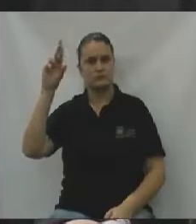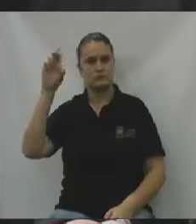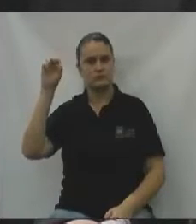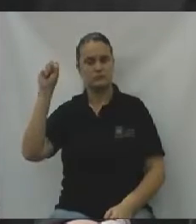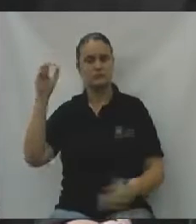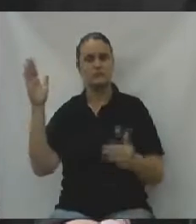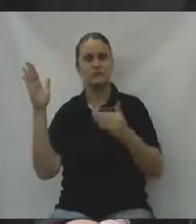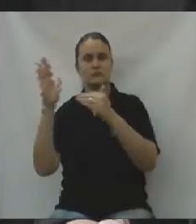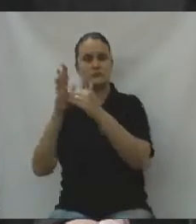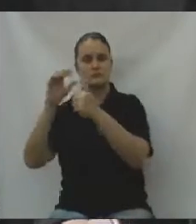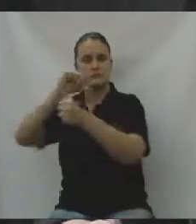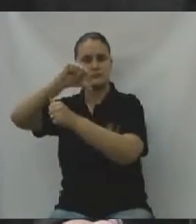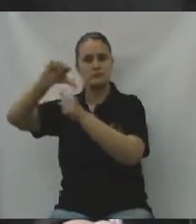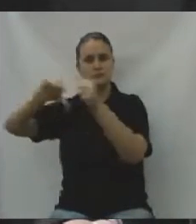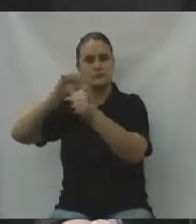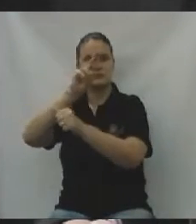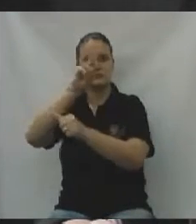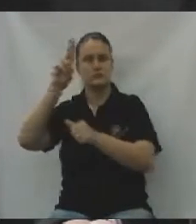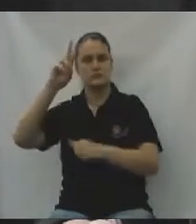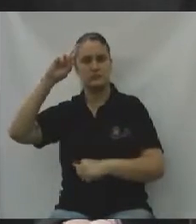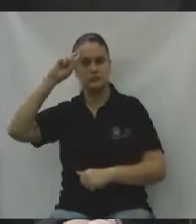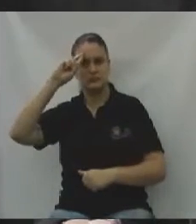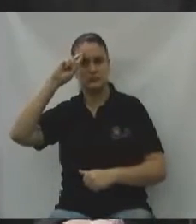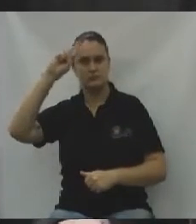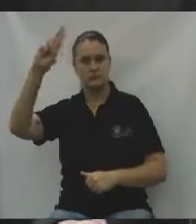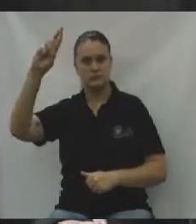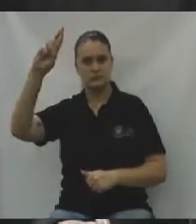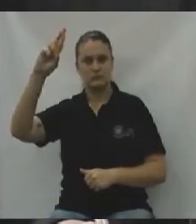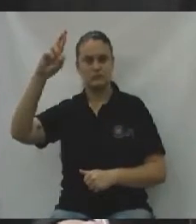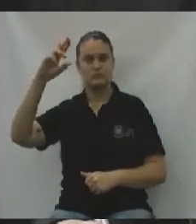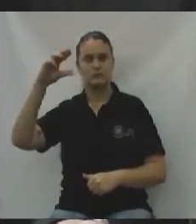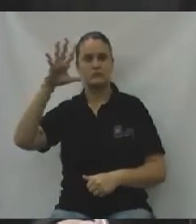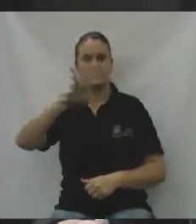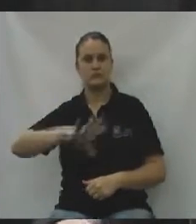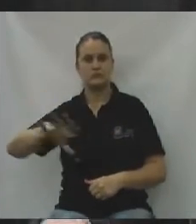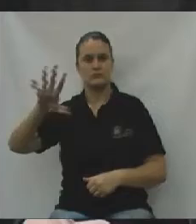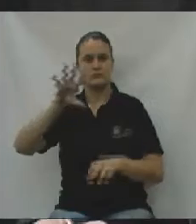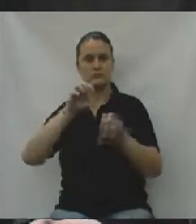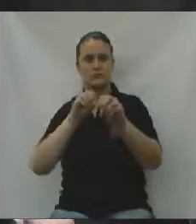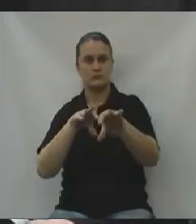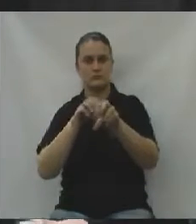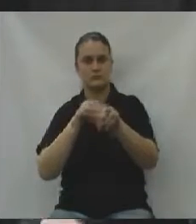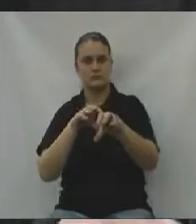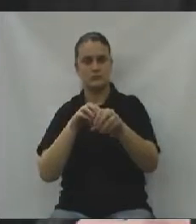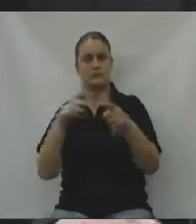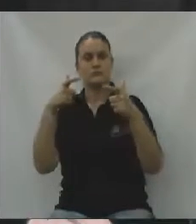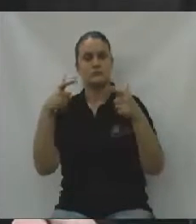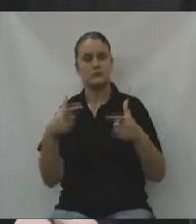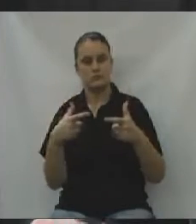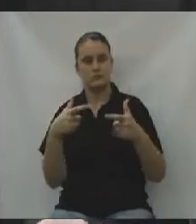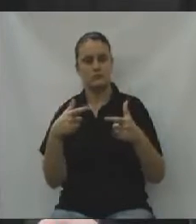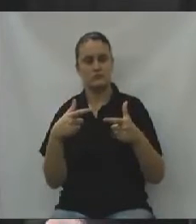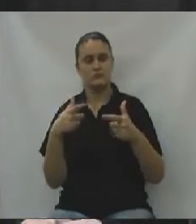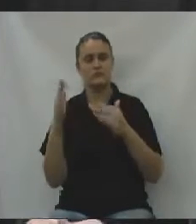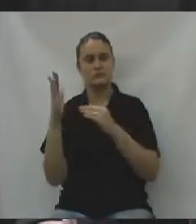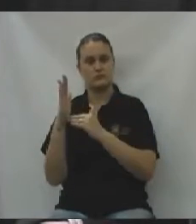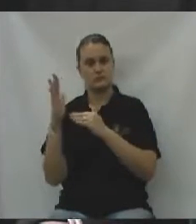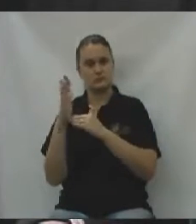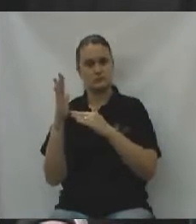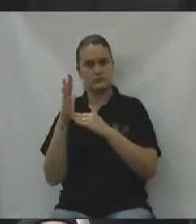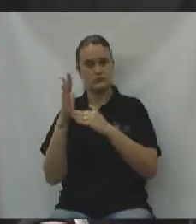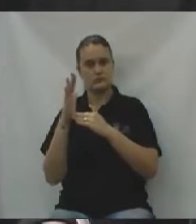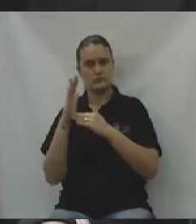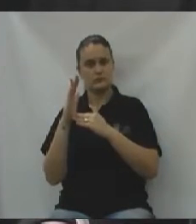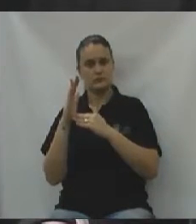à nomenclatura de chefes regionais de educação, aonde o